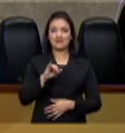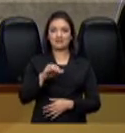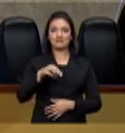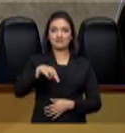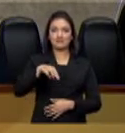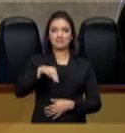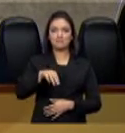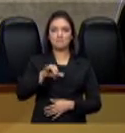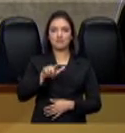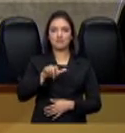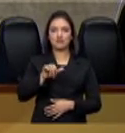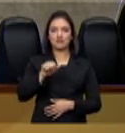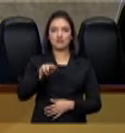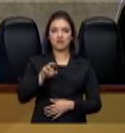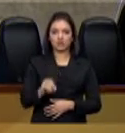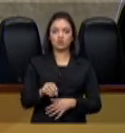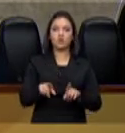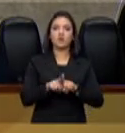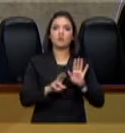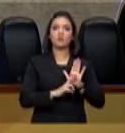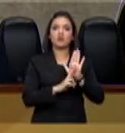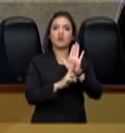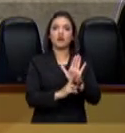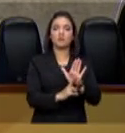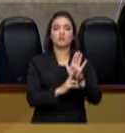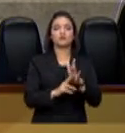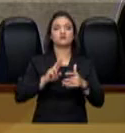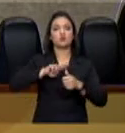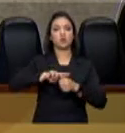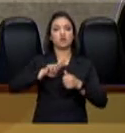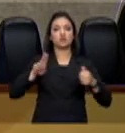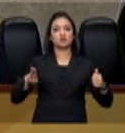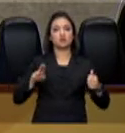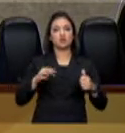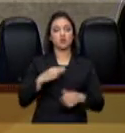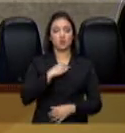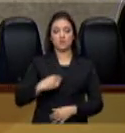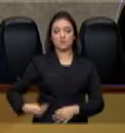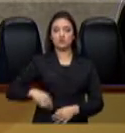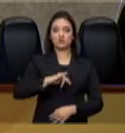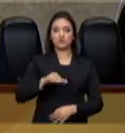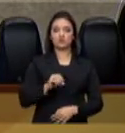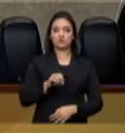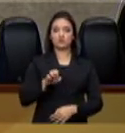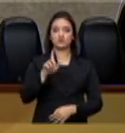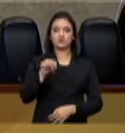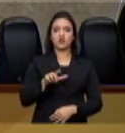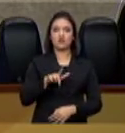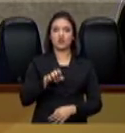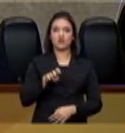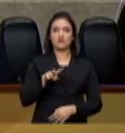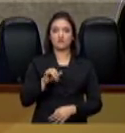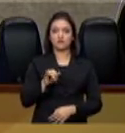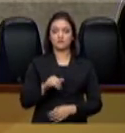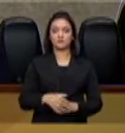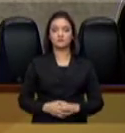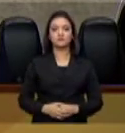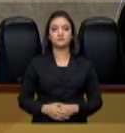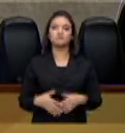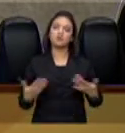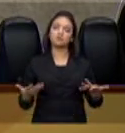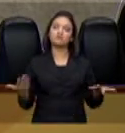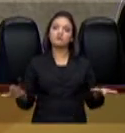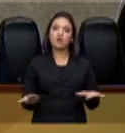pela Advocacia-Geral da União, ministro José Levi Melo do Amaral Júnior. Então, eu passo agora a palavra à